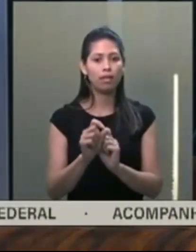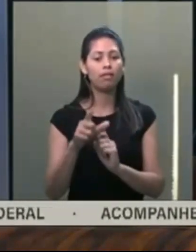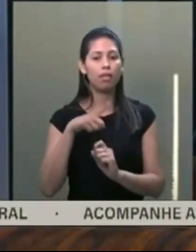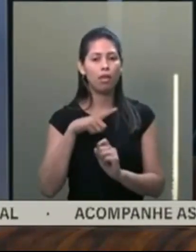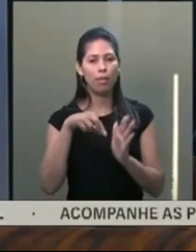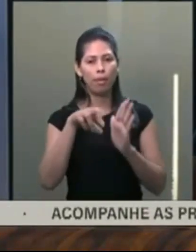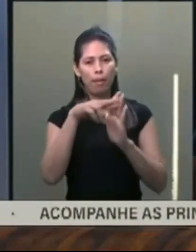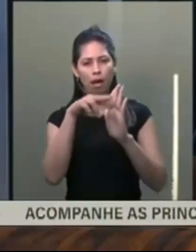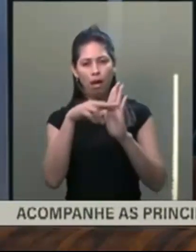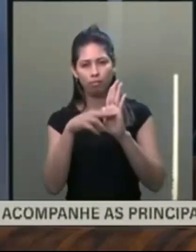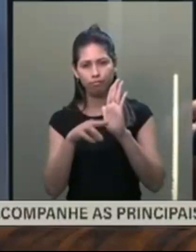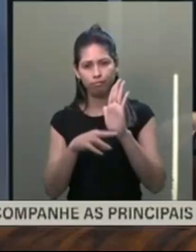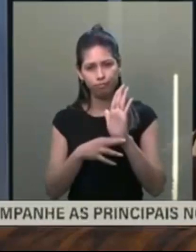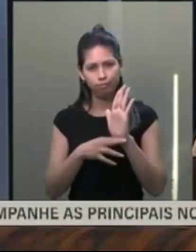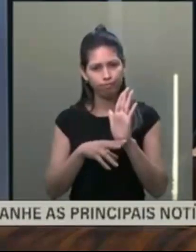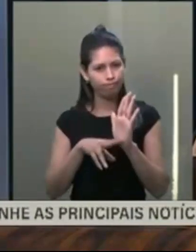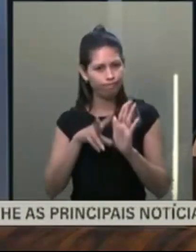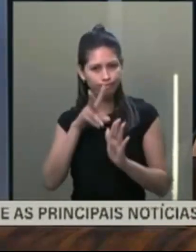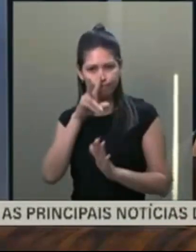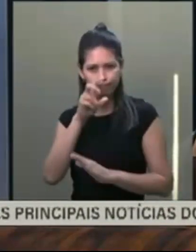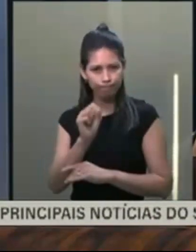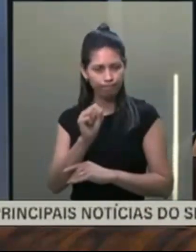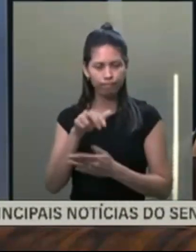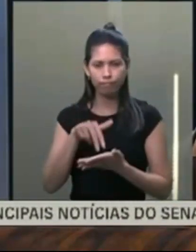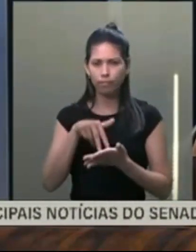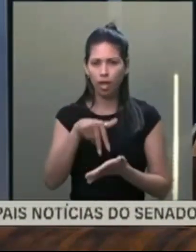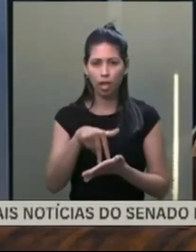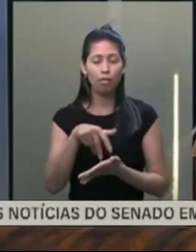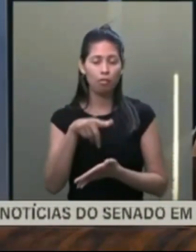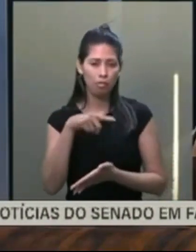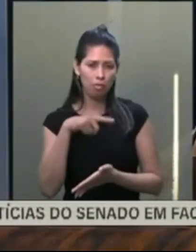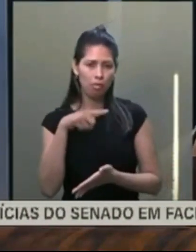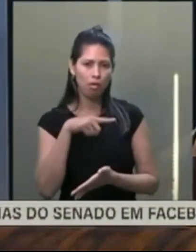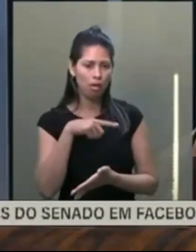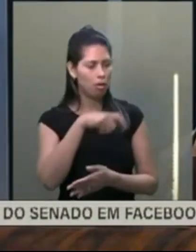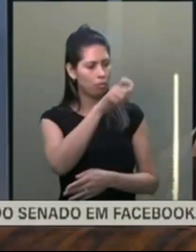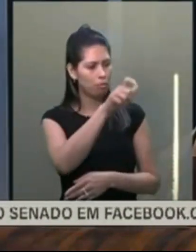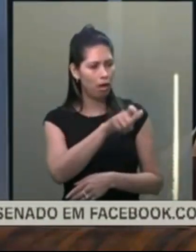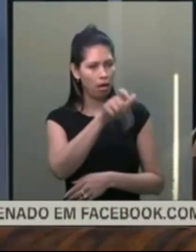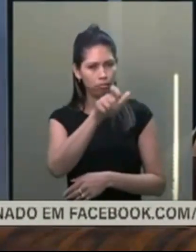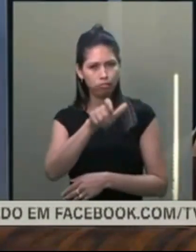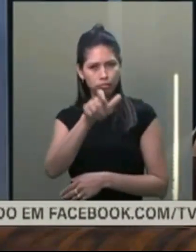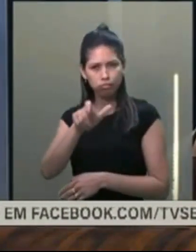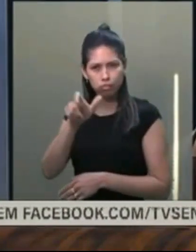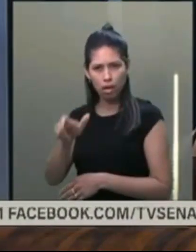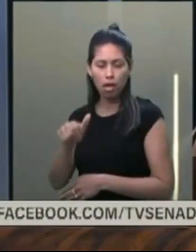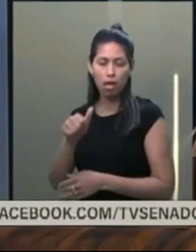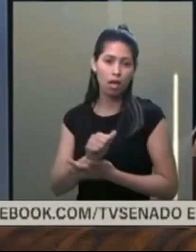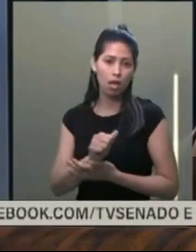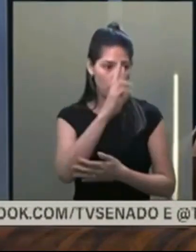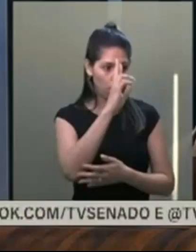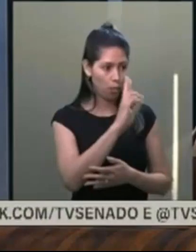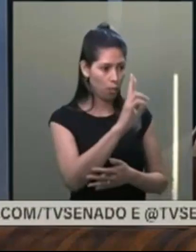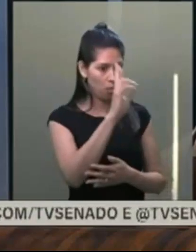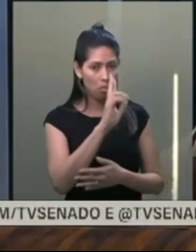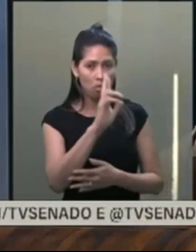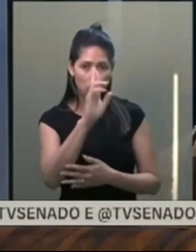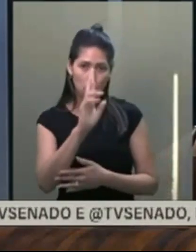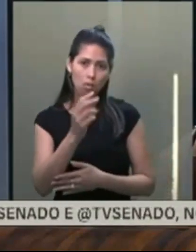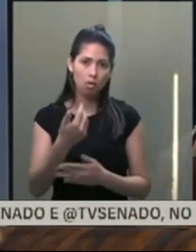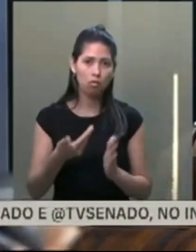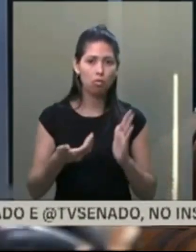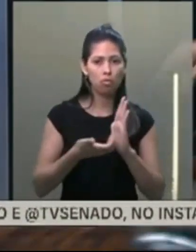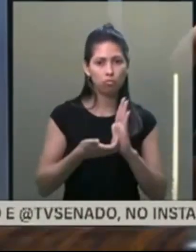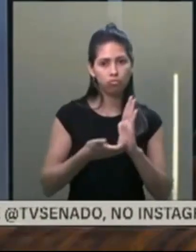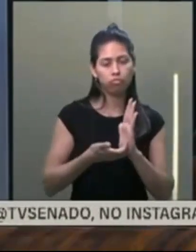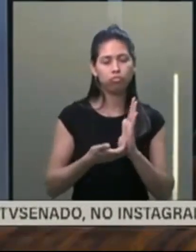autoritária por parte de alguns ministros do Tribunal Superior Eleitoral e do Supremo